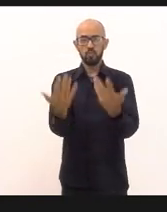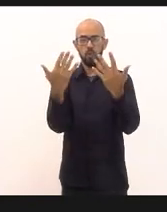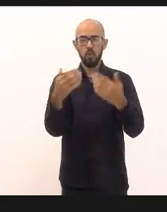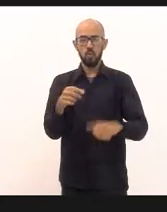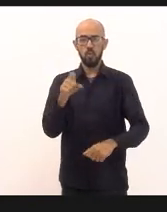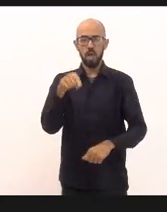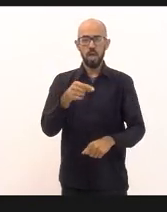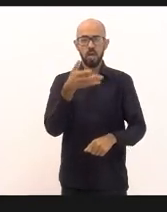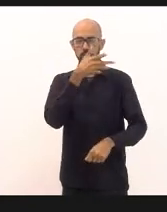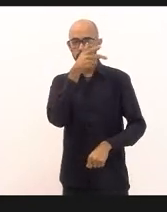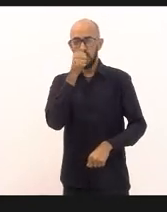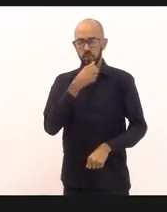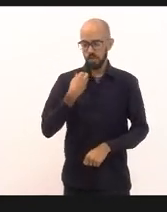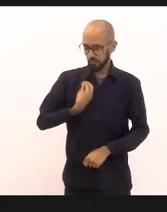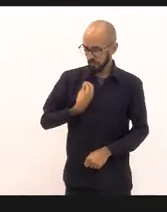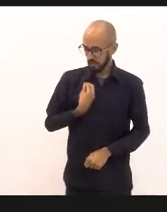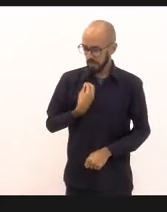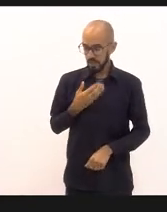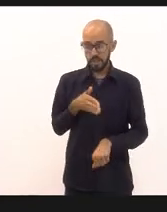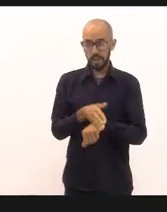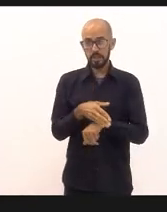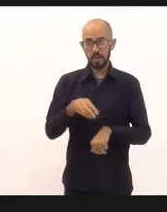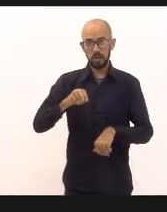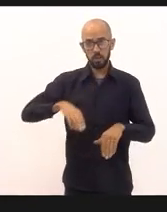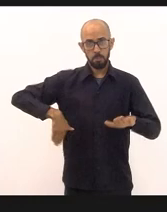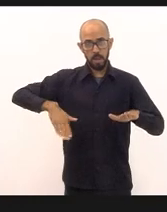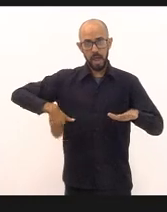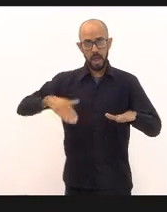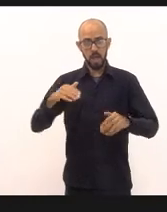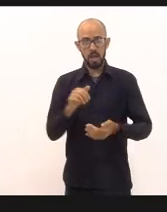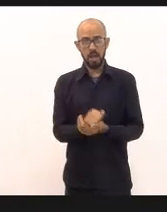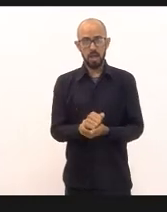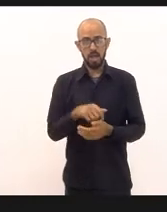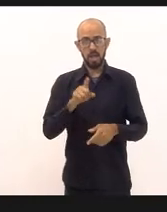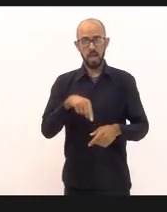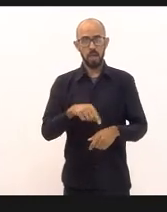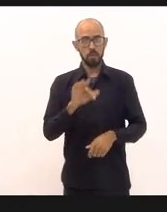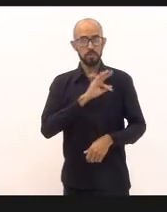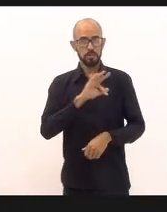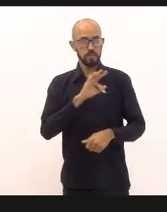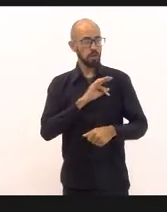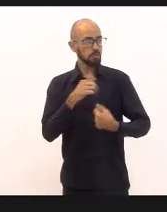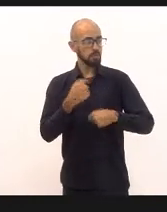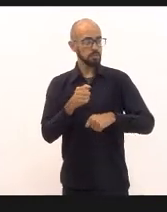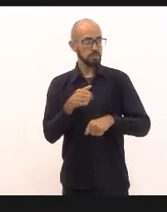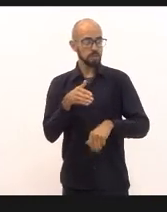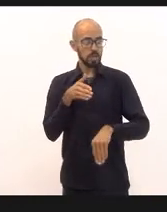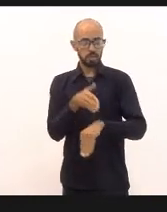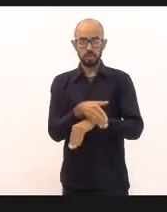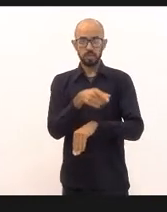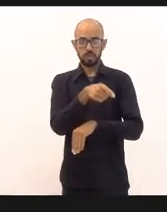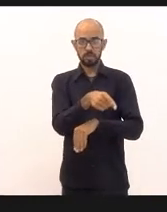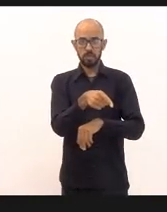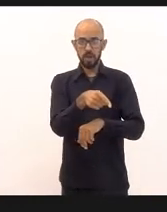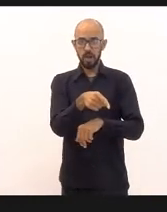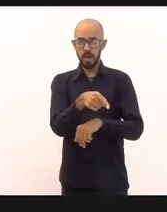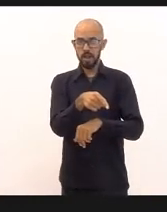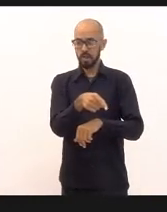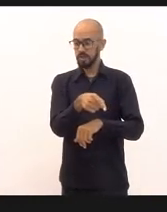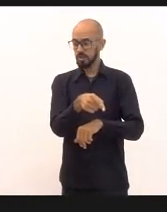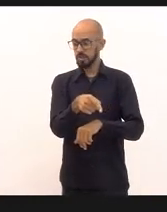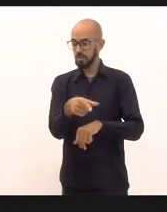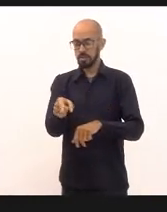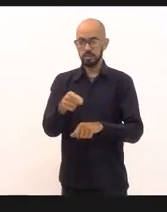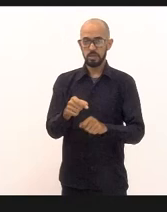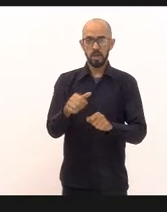mar, é o policial militar que tem que participar de uma operação, muitas vezes tem que interceptar uma situação de flagrante e que coloca a sua vida